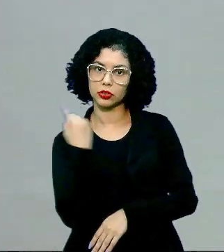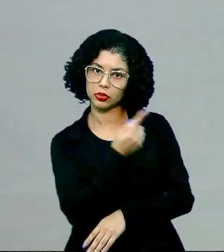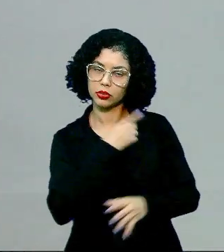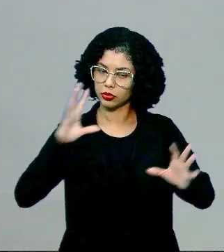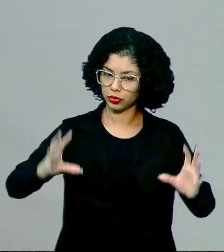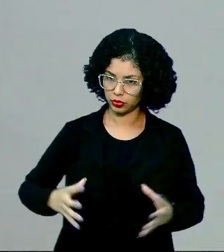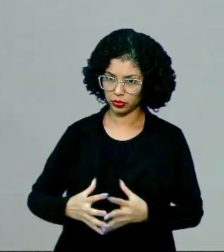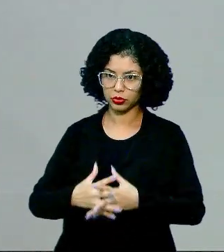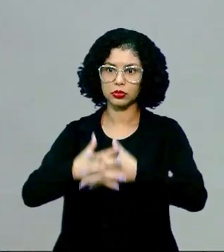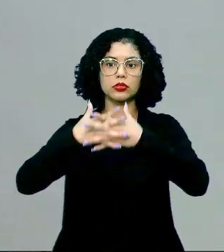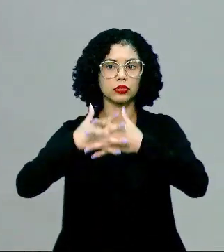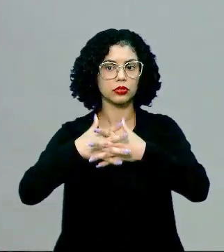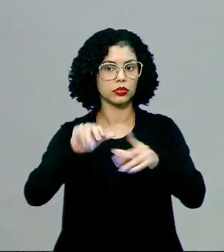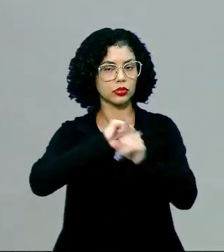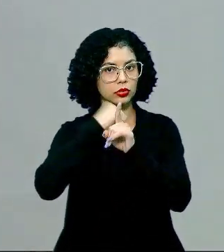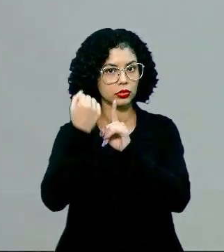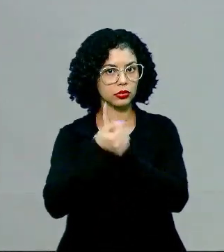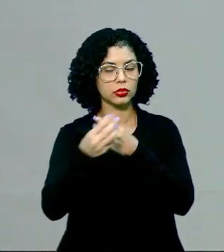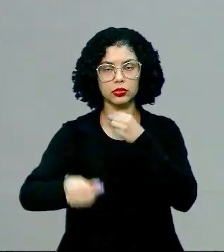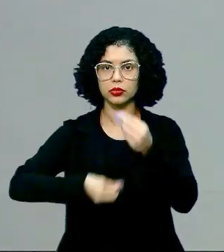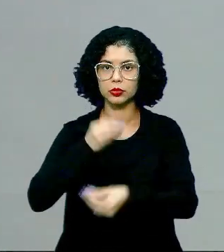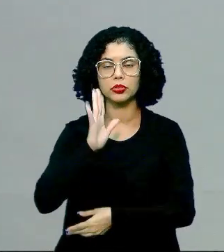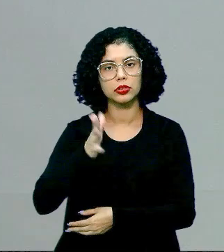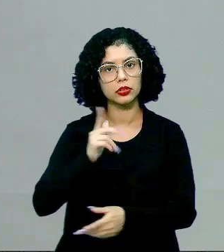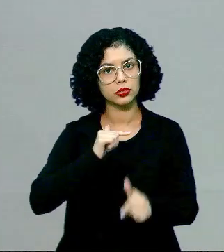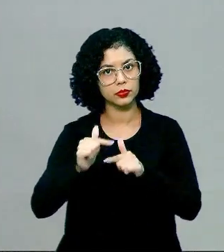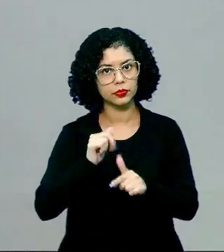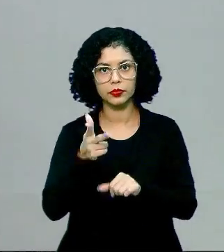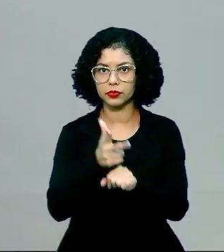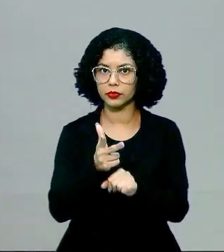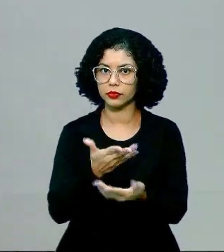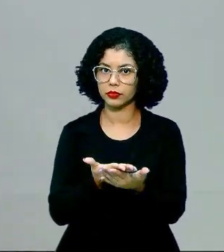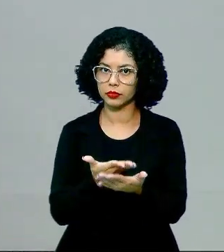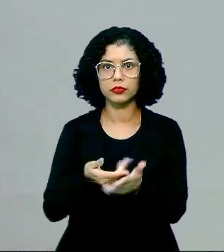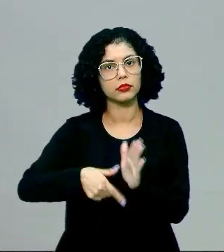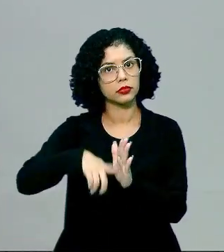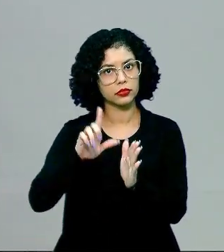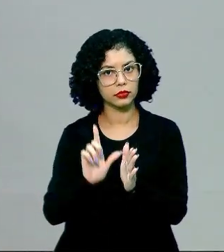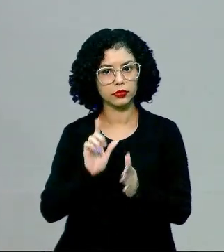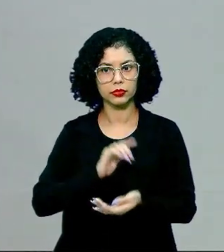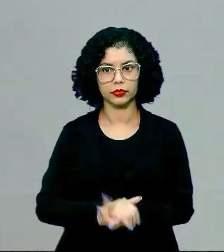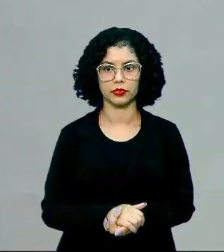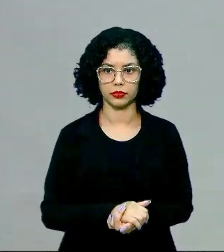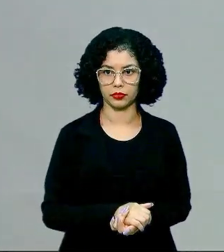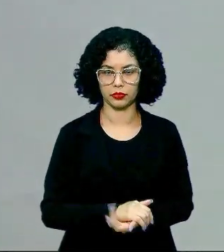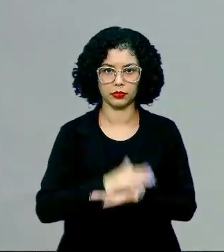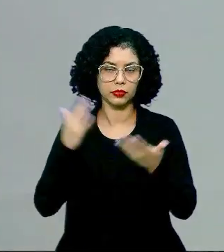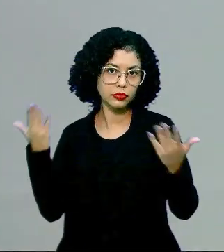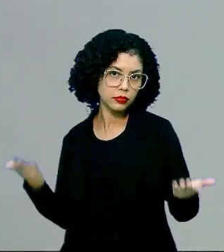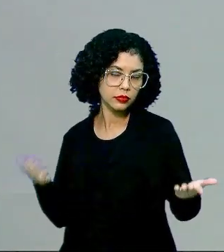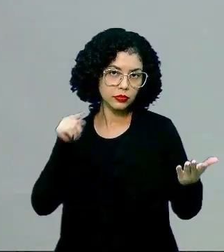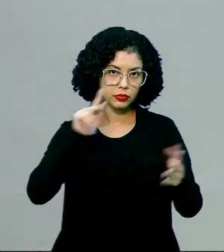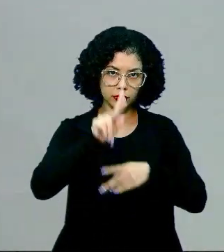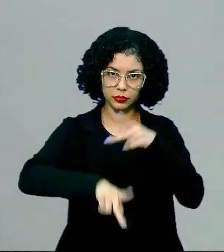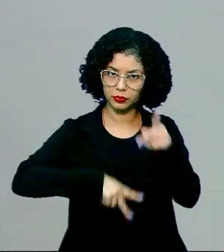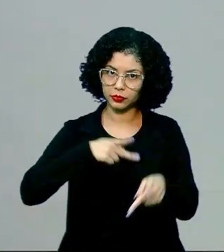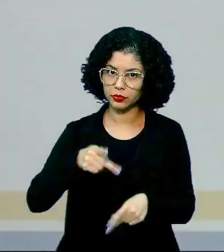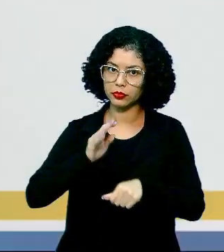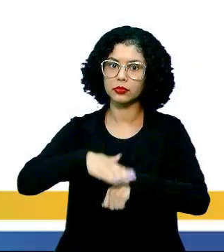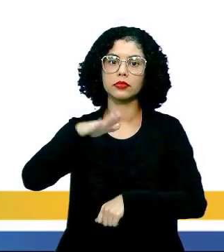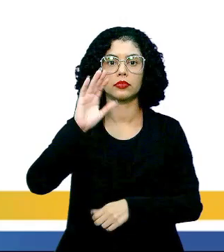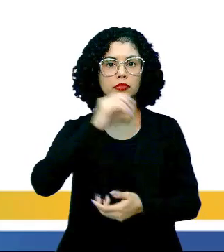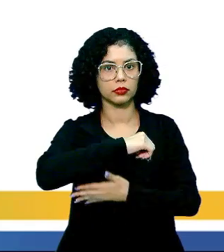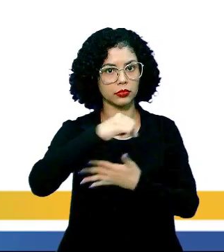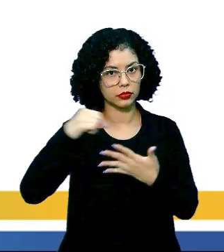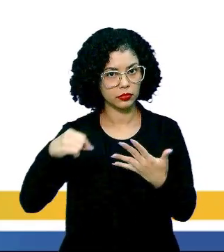nossas relações sociais, conforme nós já trabalhamos em videoaulas anteriores. Esse povo, mais